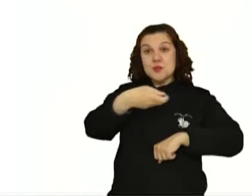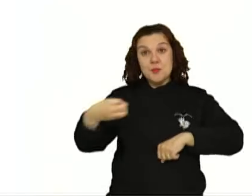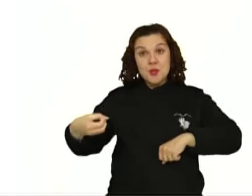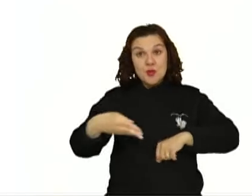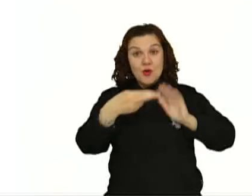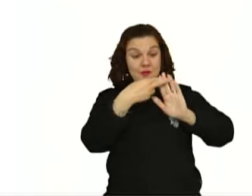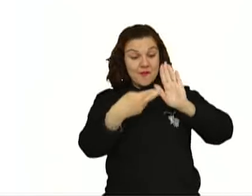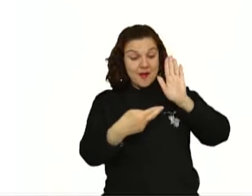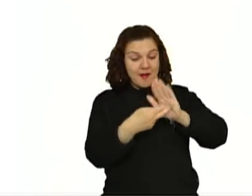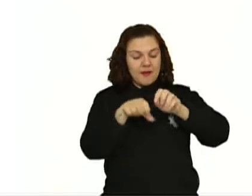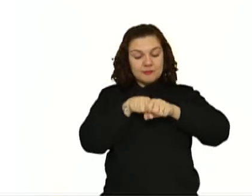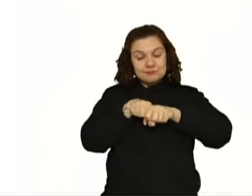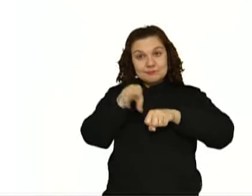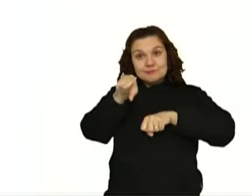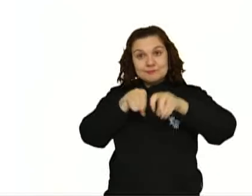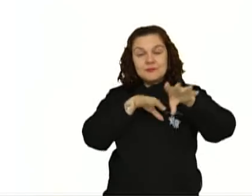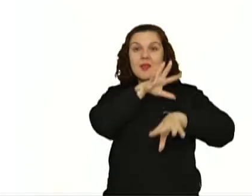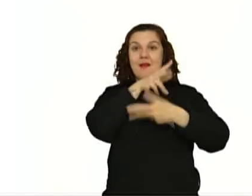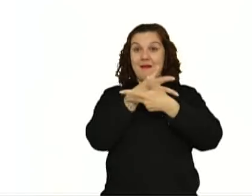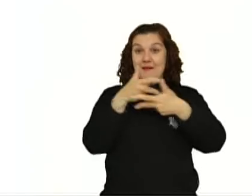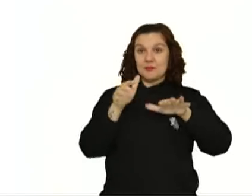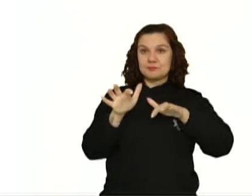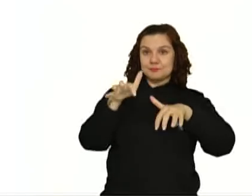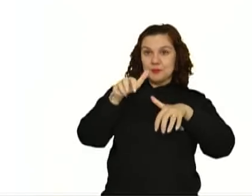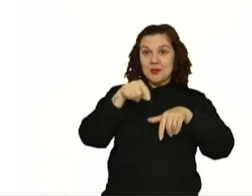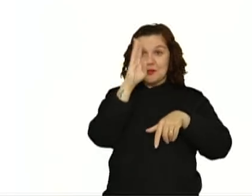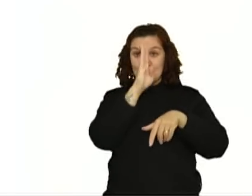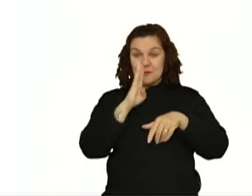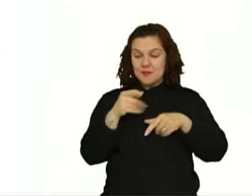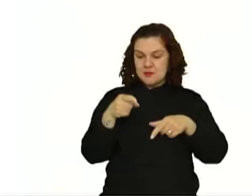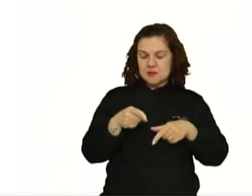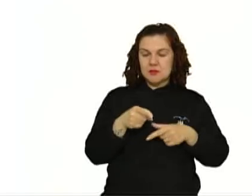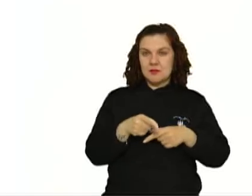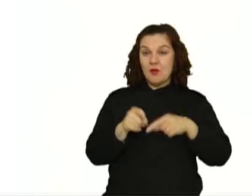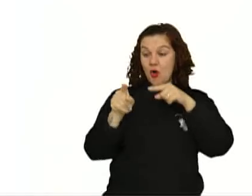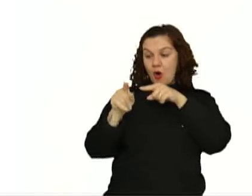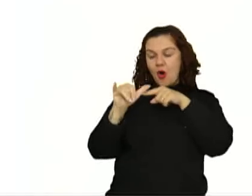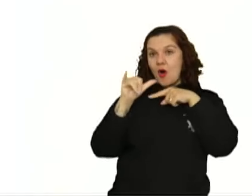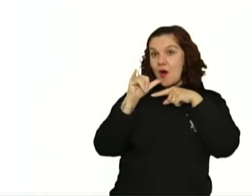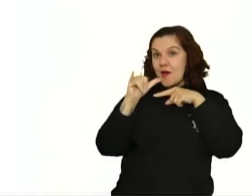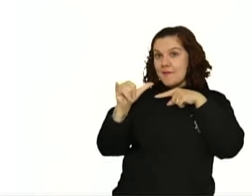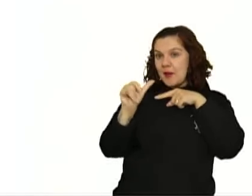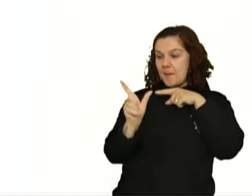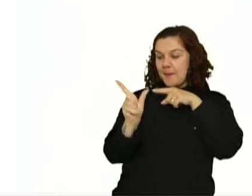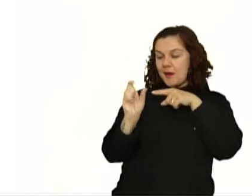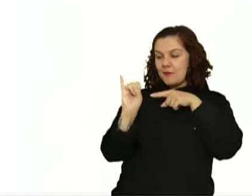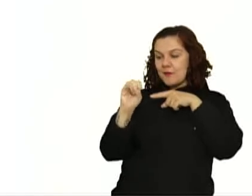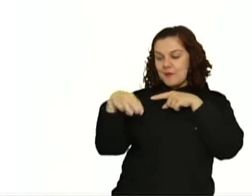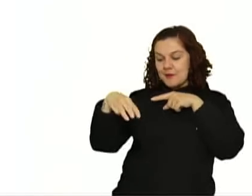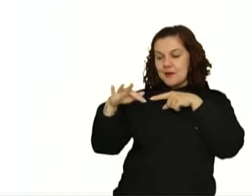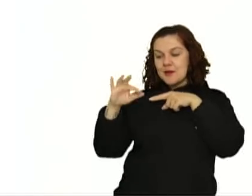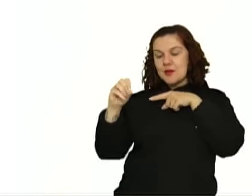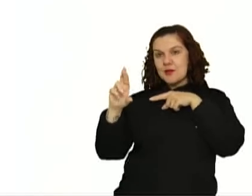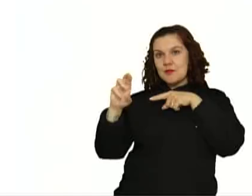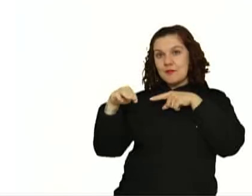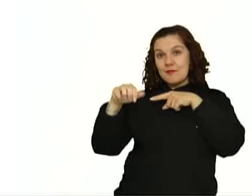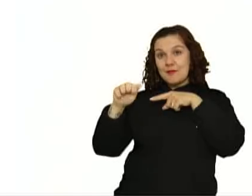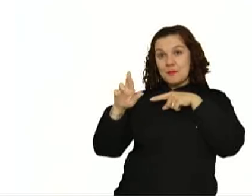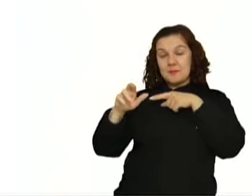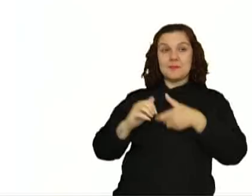nova regra para o transporte de animais silvestres no Brasil. Olha a palavra-chave, informar, né?